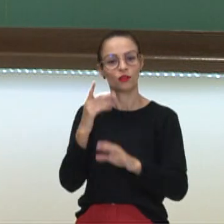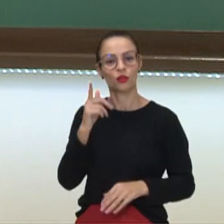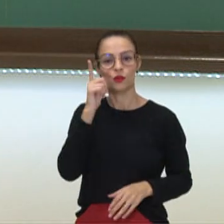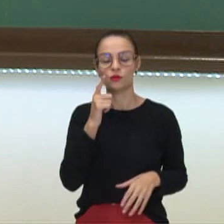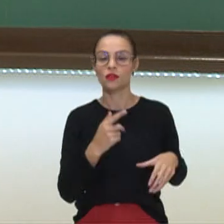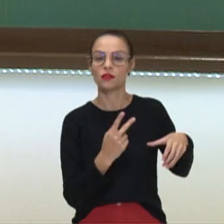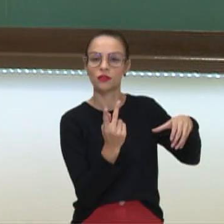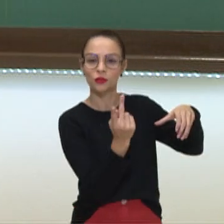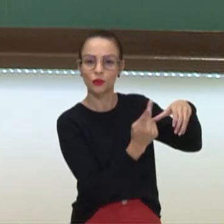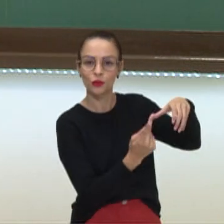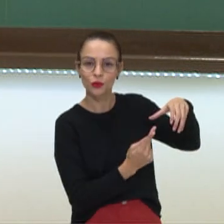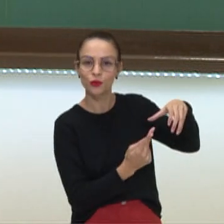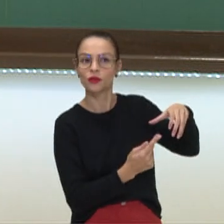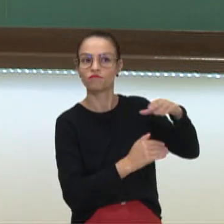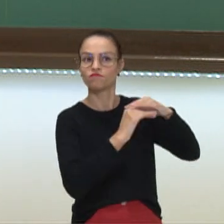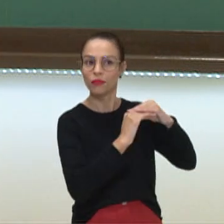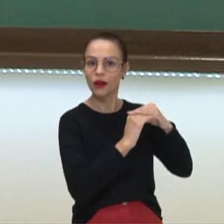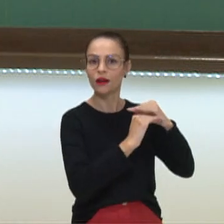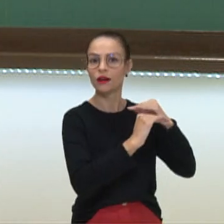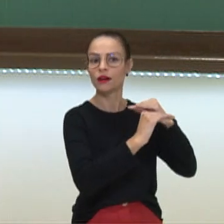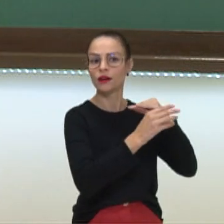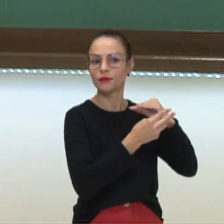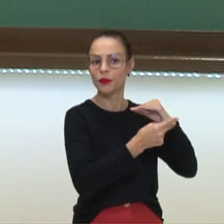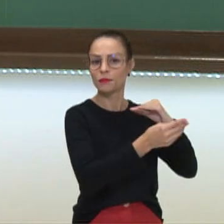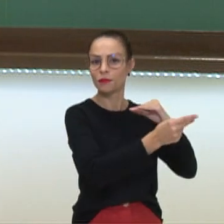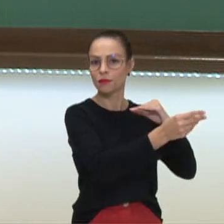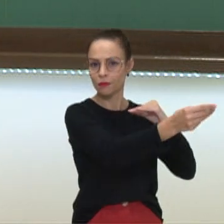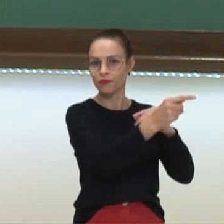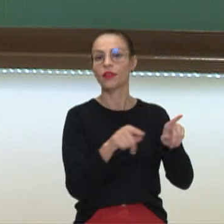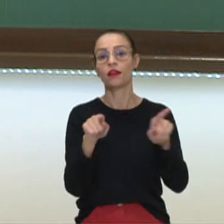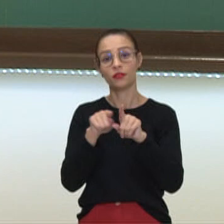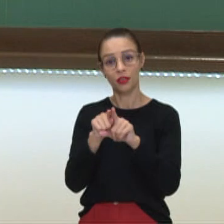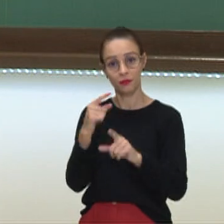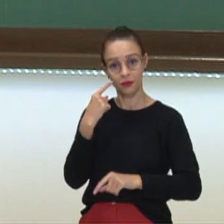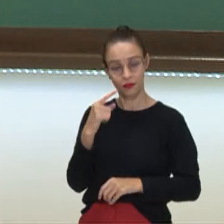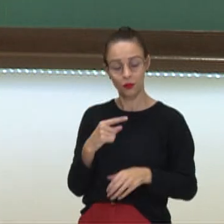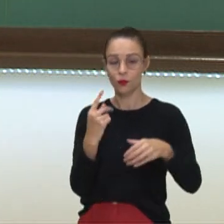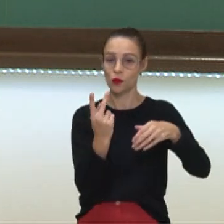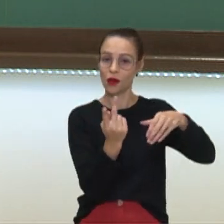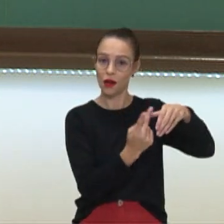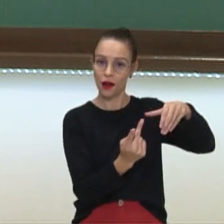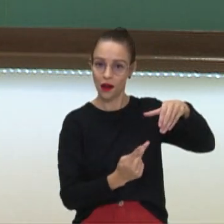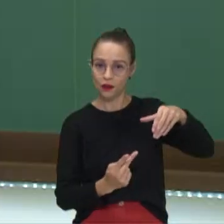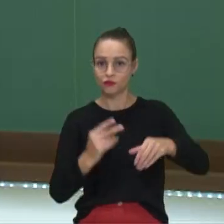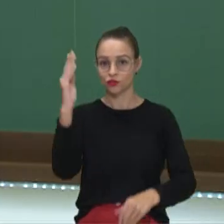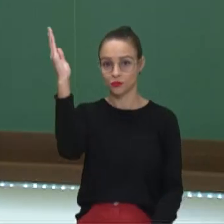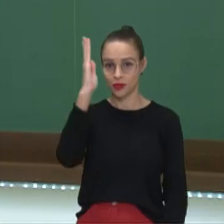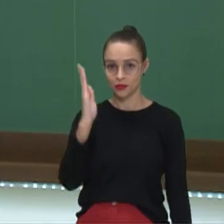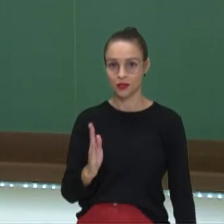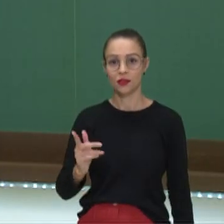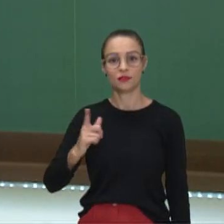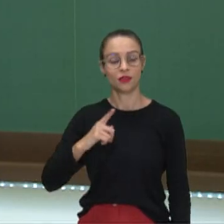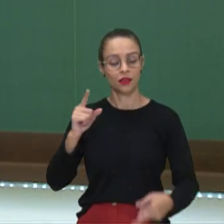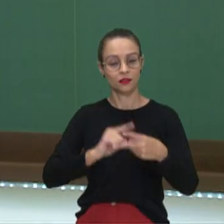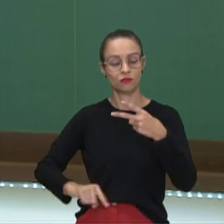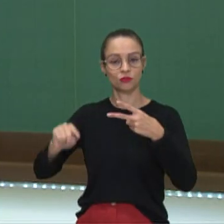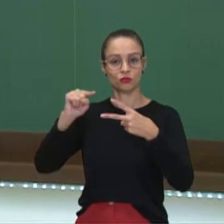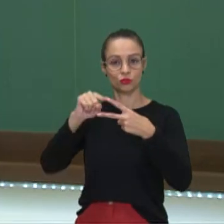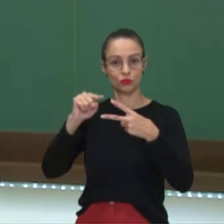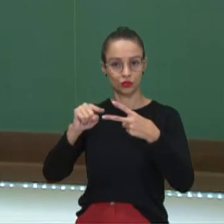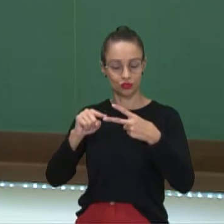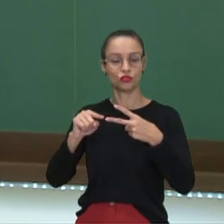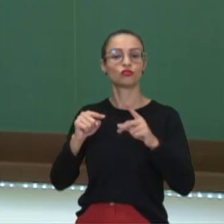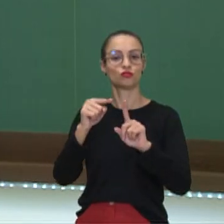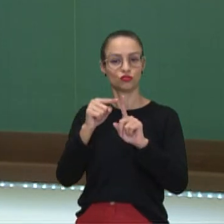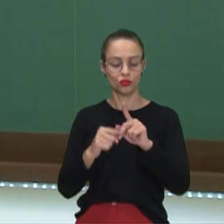a arte rupestre se manterem, né? A gente viu também que a arte rupestre brasileira se divide em dois motivos,